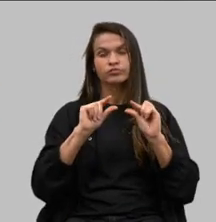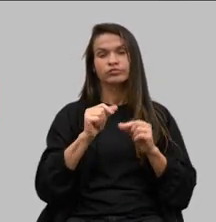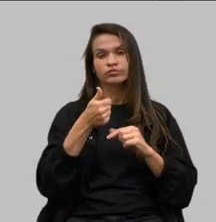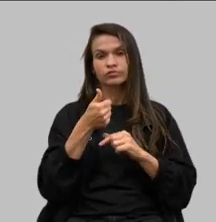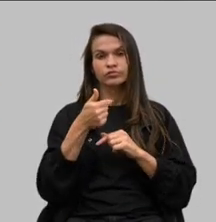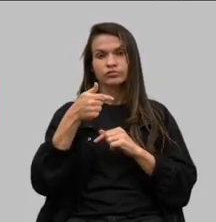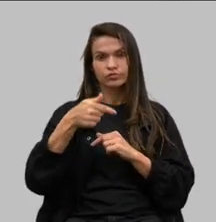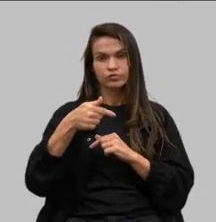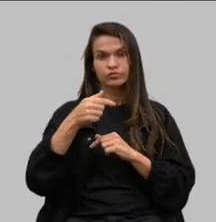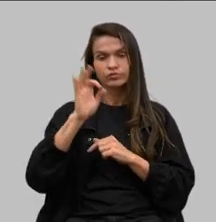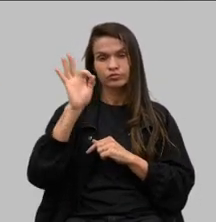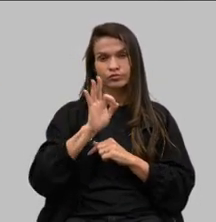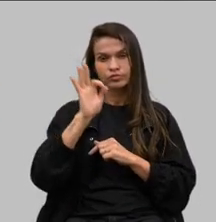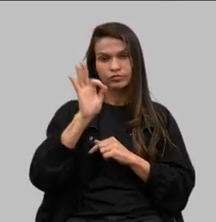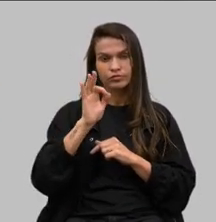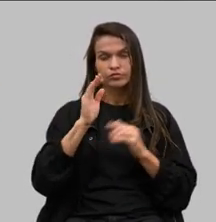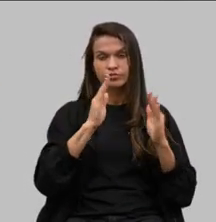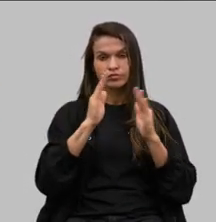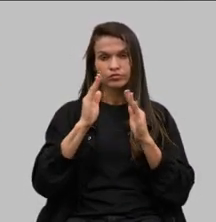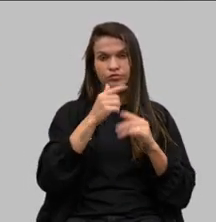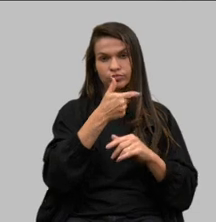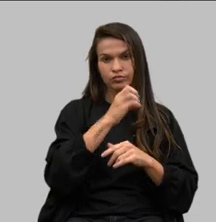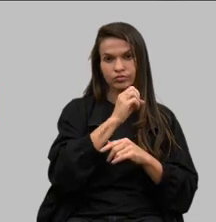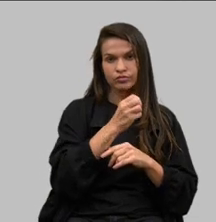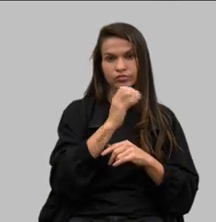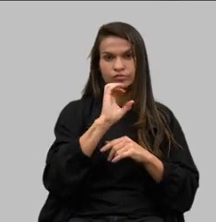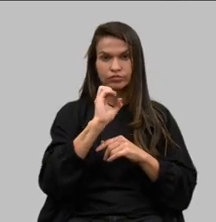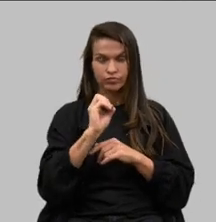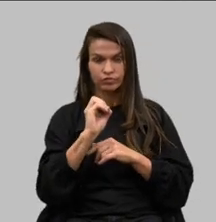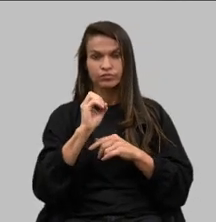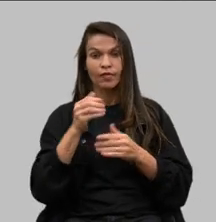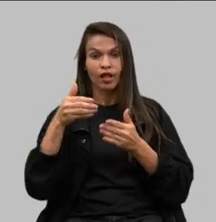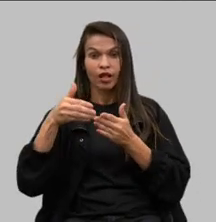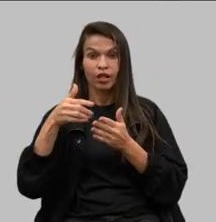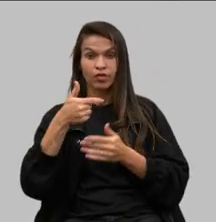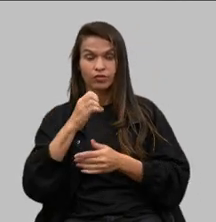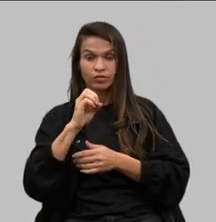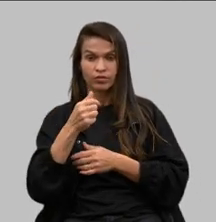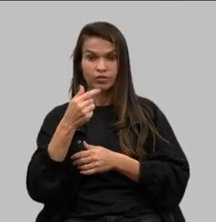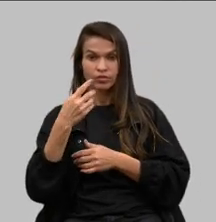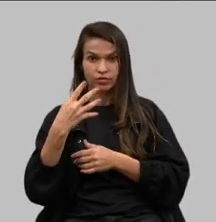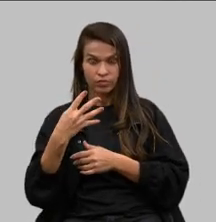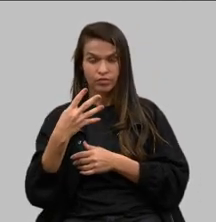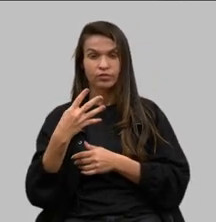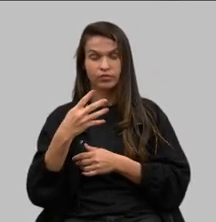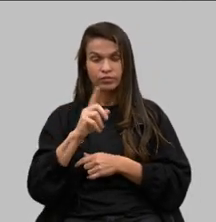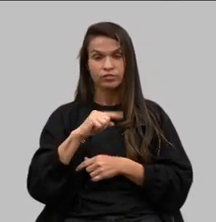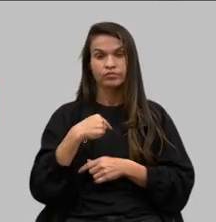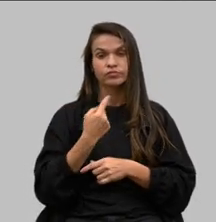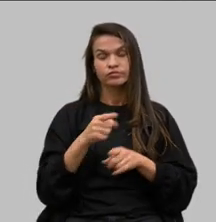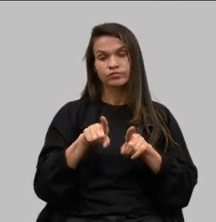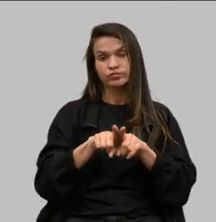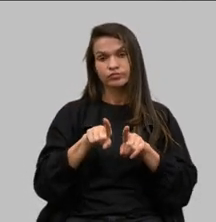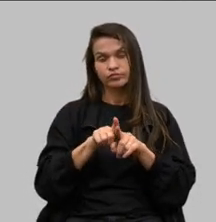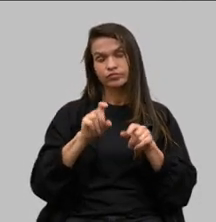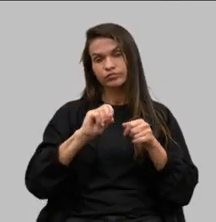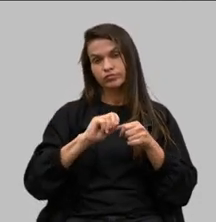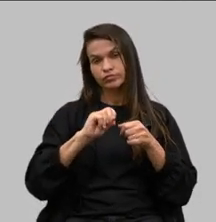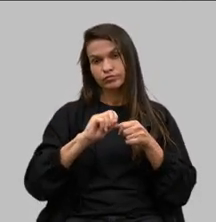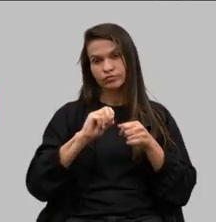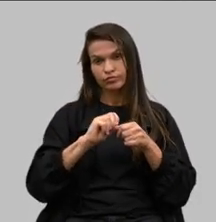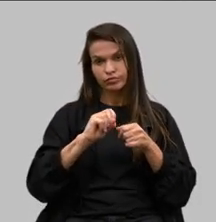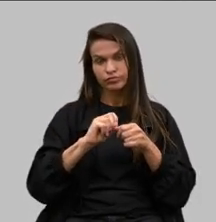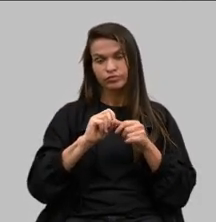do passivo no período de 2020 a 2024 e vamos tão qual fizemos e no